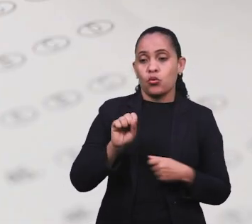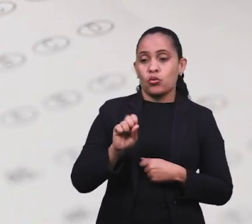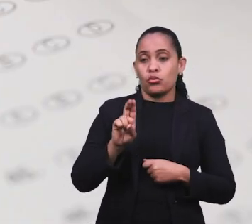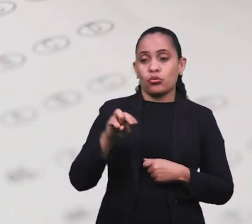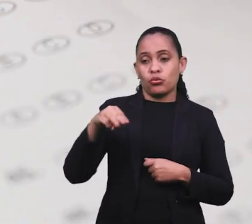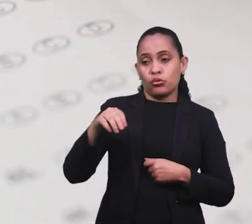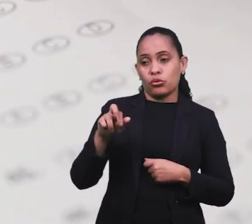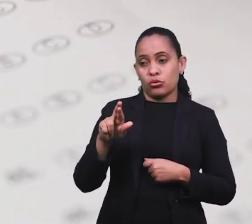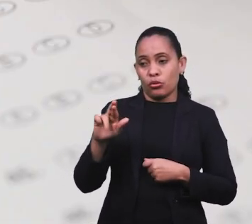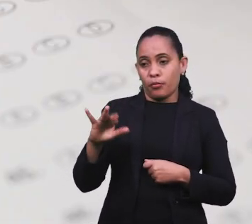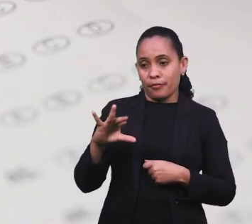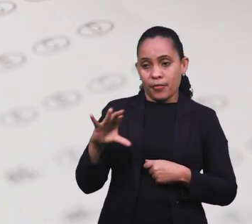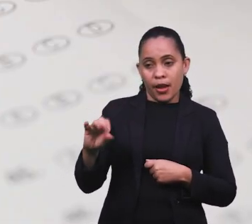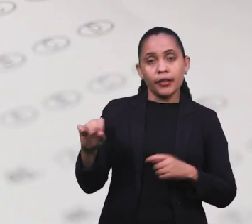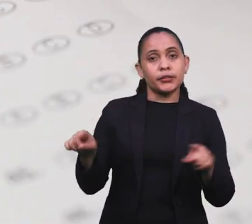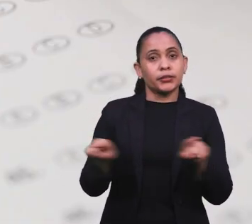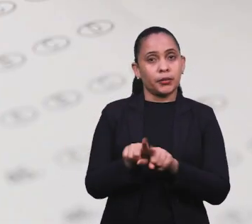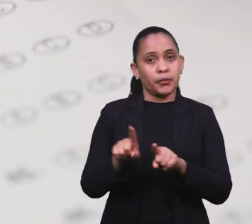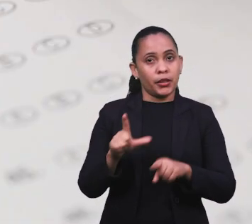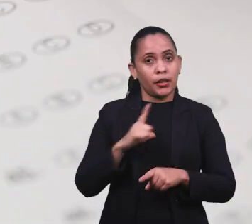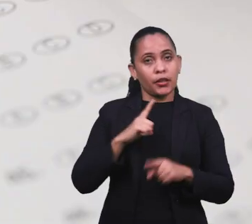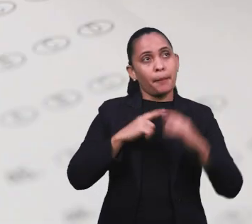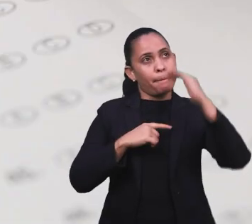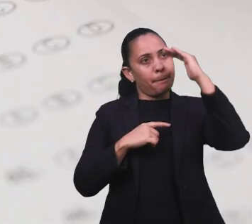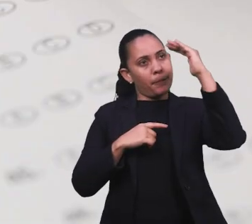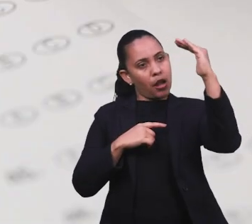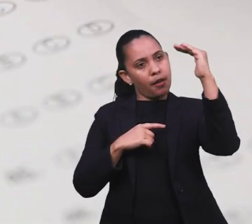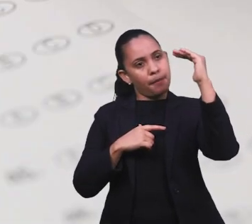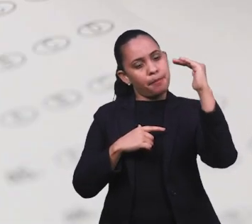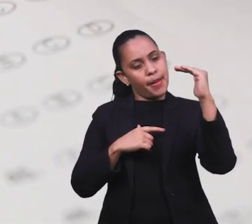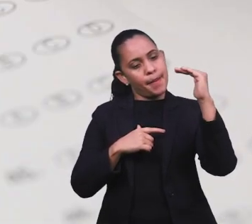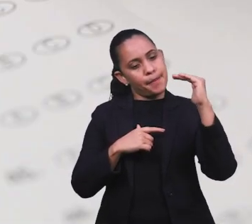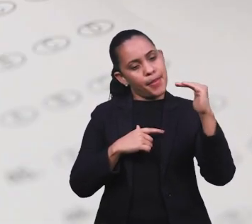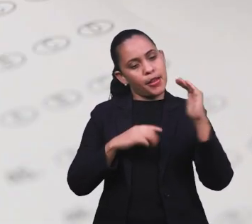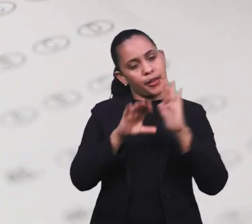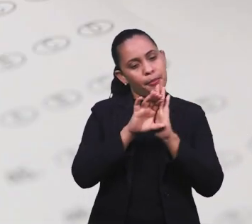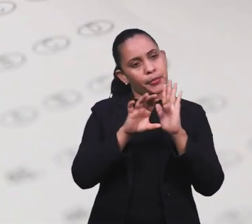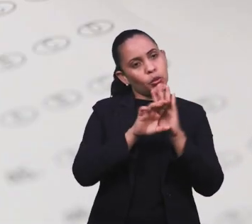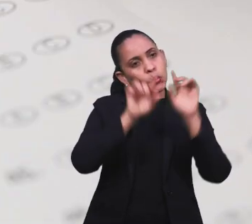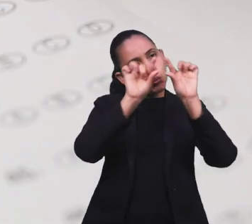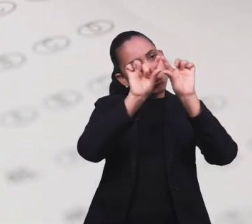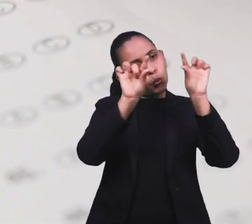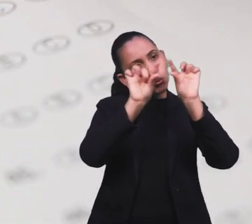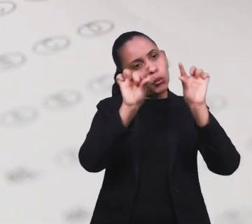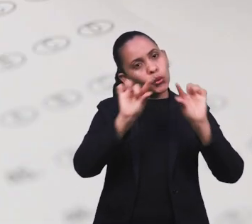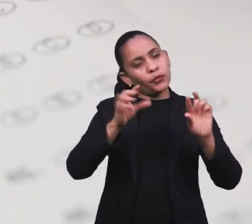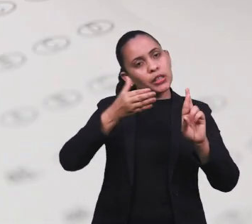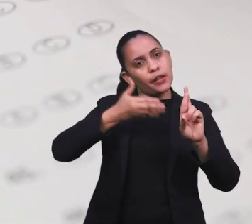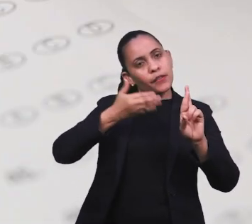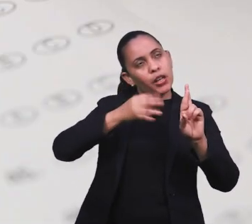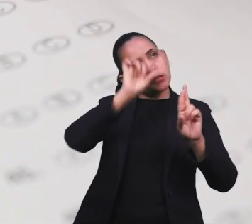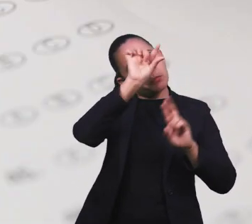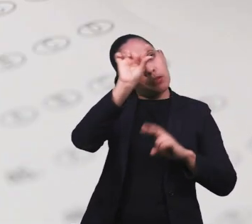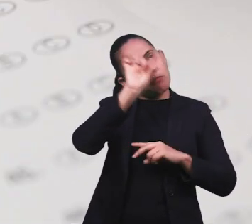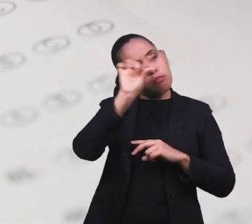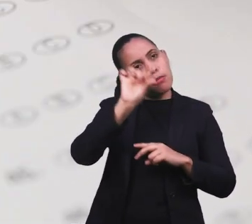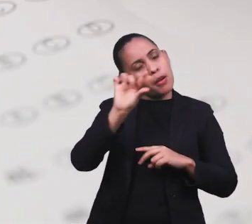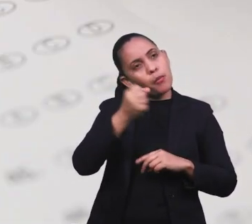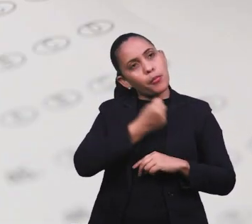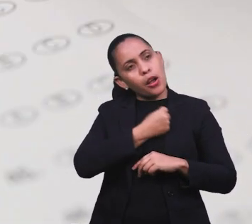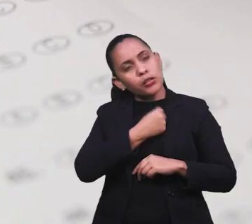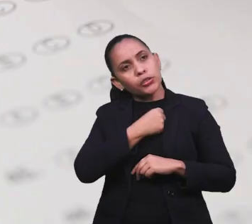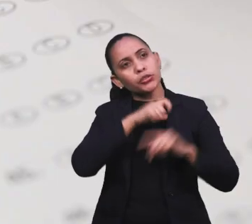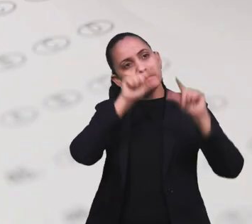Você já viu lá no começo do livro, o sumário, que passa ali cada capítulo e às vezes que tem naquele livro, e dentro